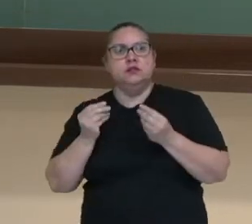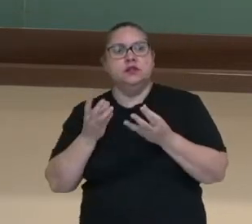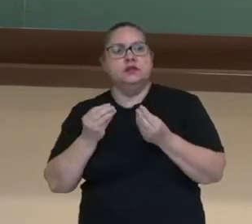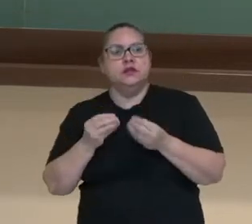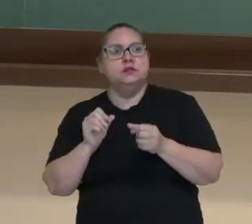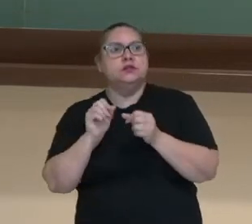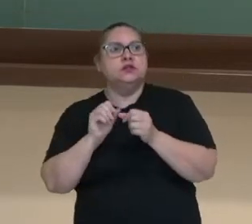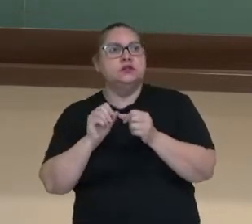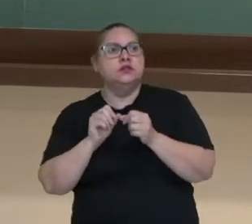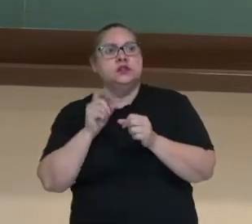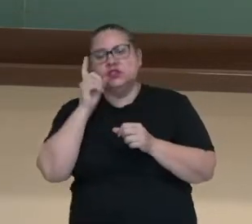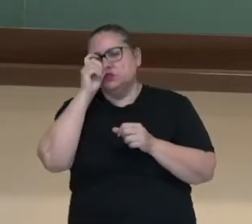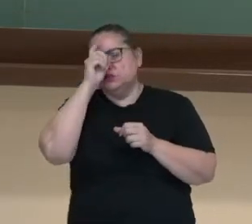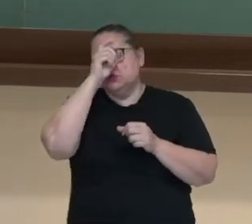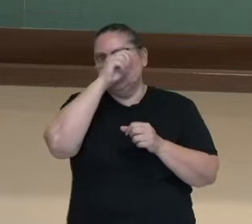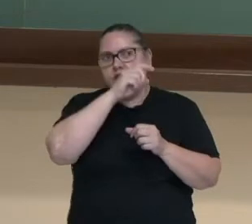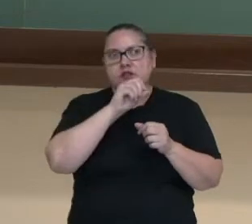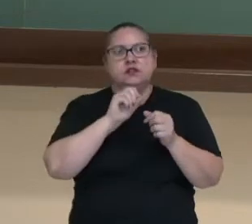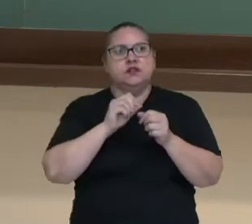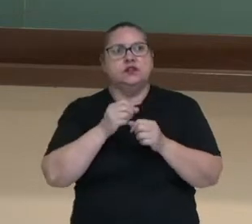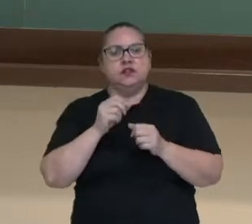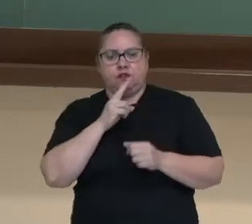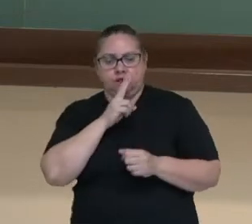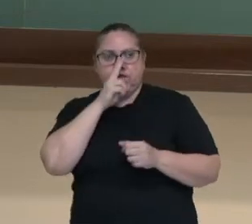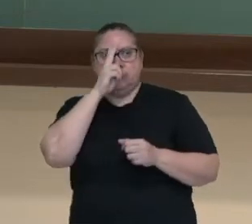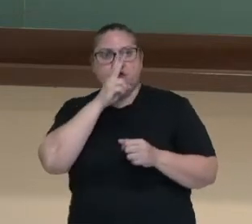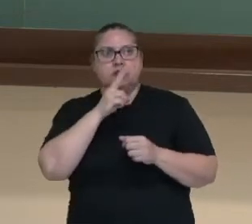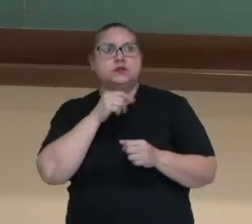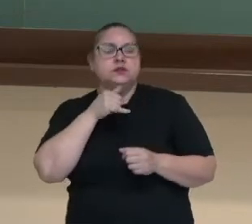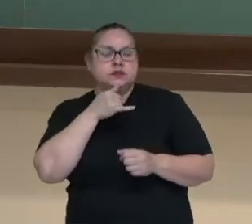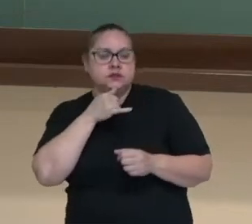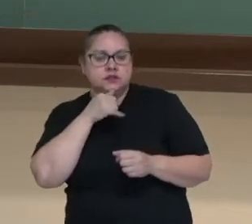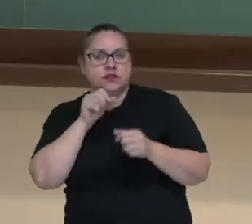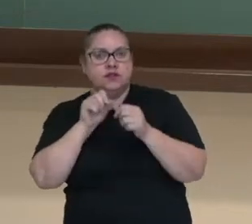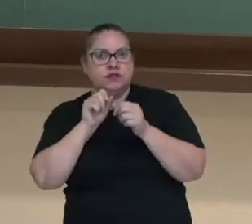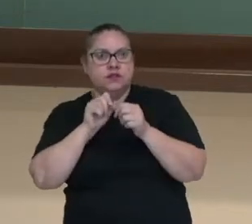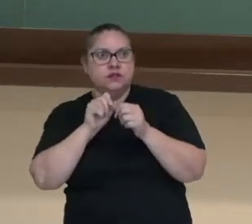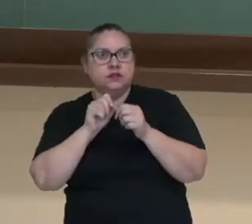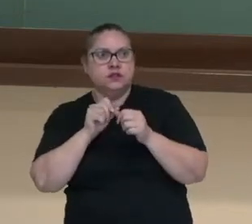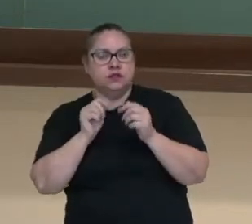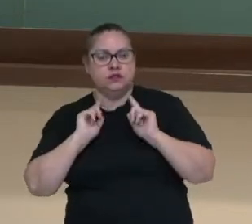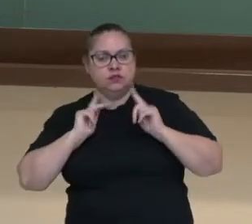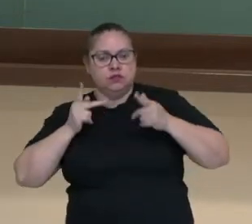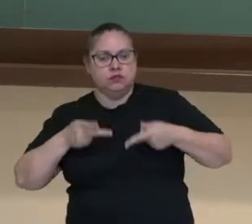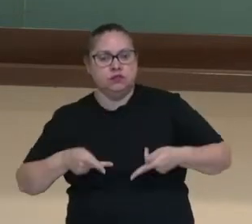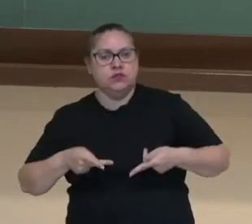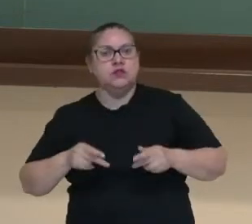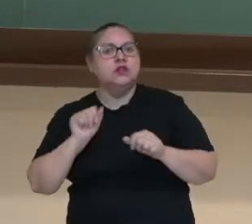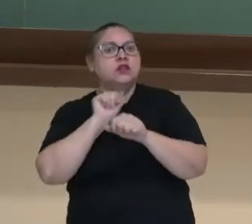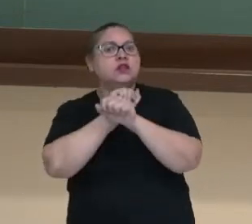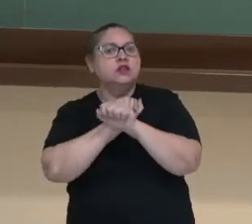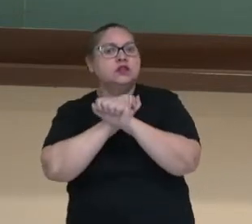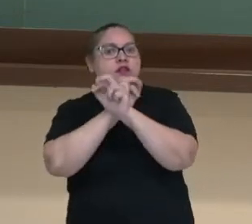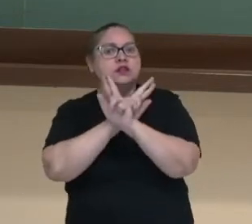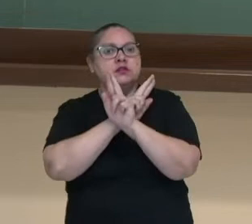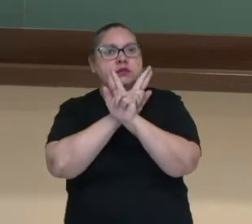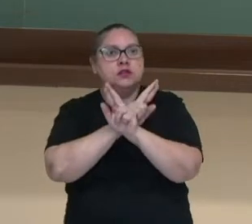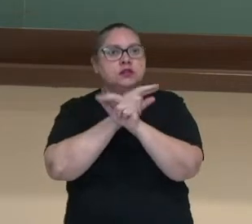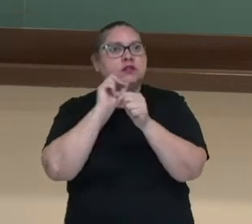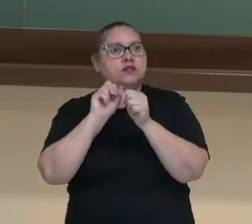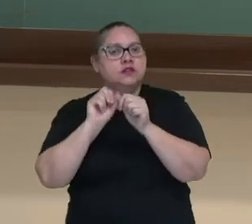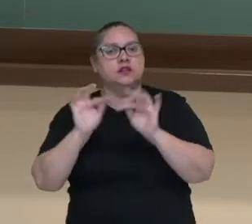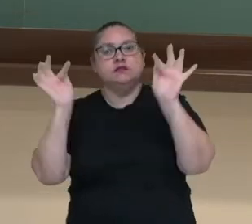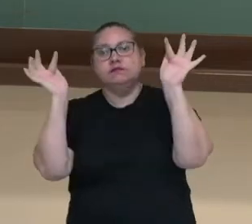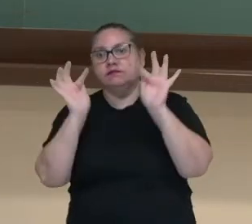fazê-la. Dificuldades para fazê-la forte. Tristeza para fazê-la humana e esperança suficiente para